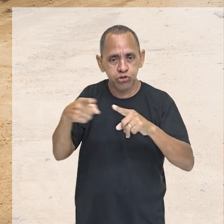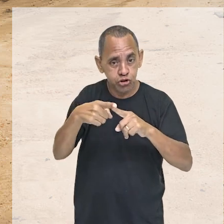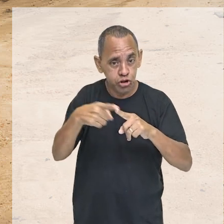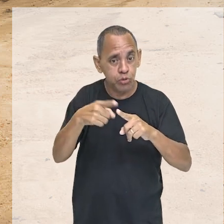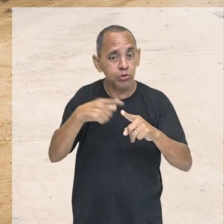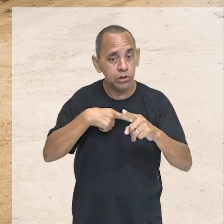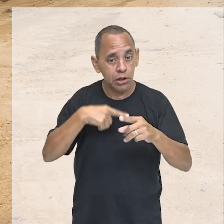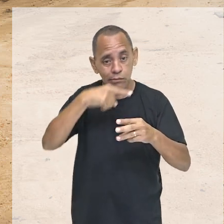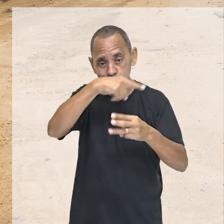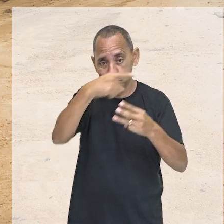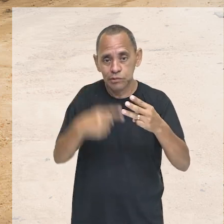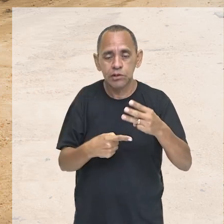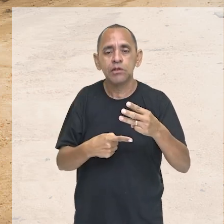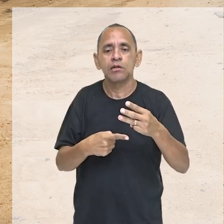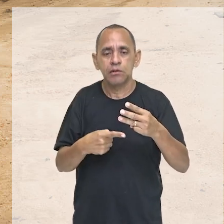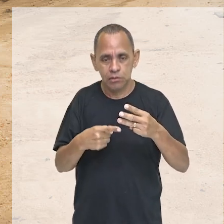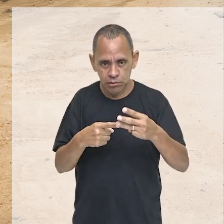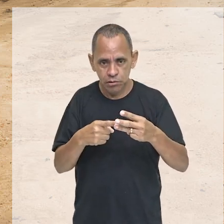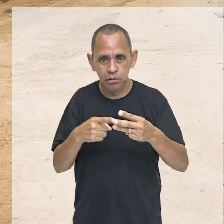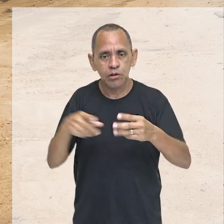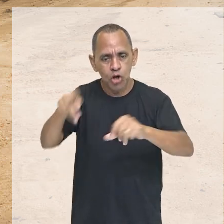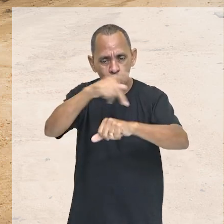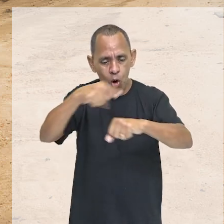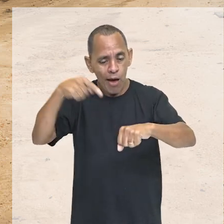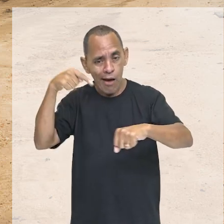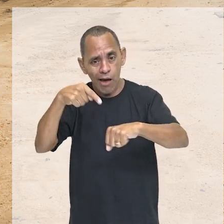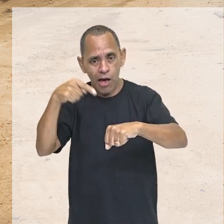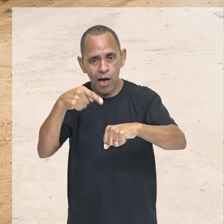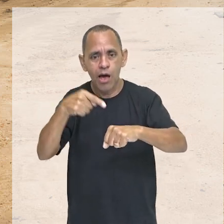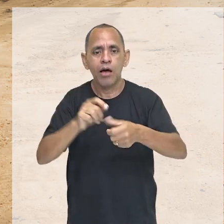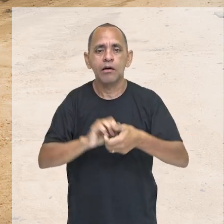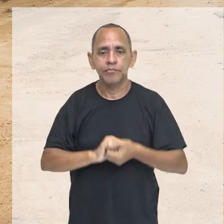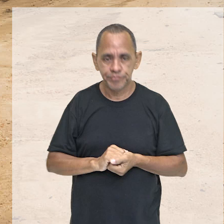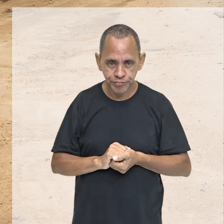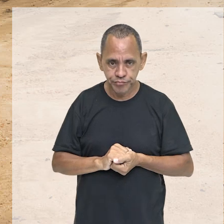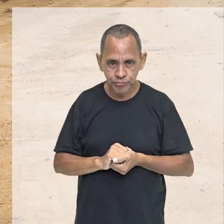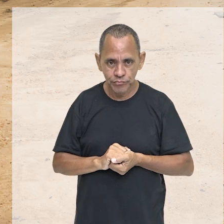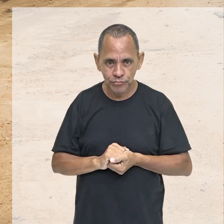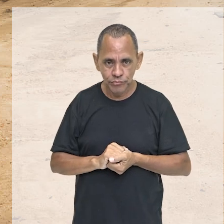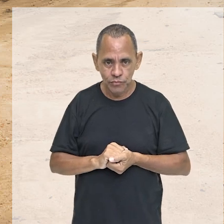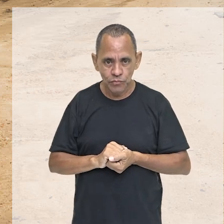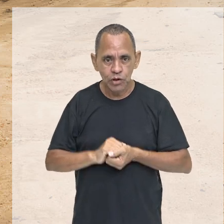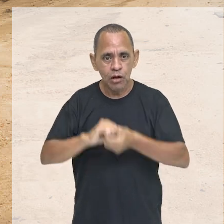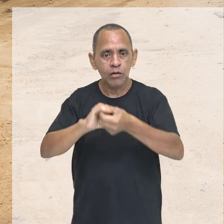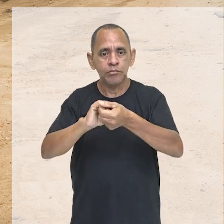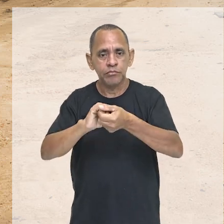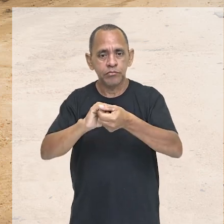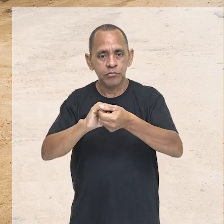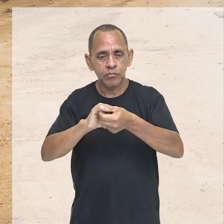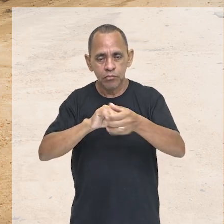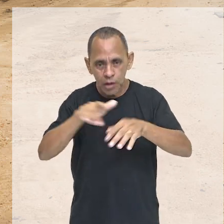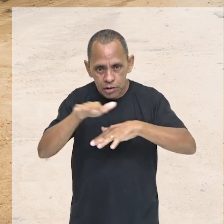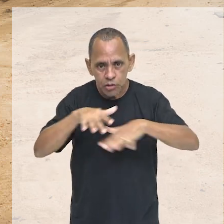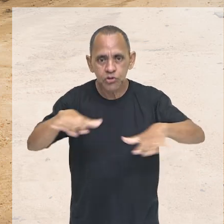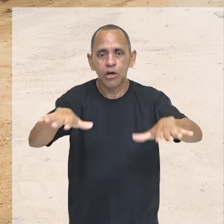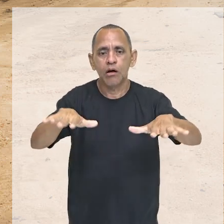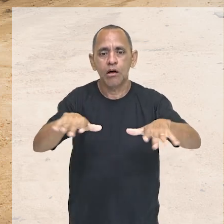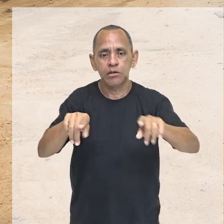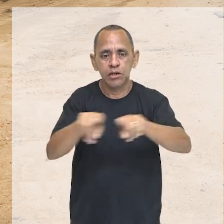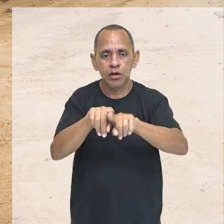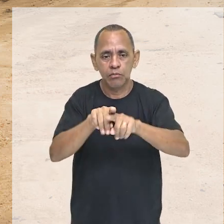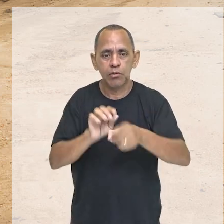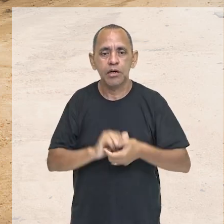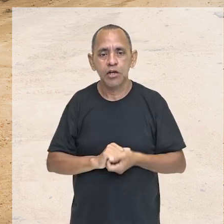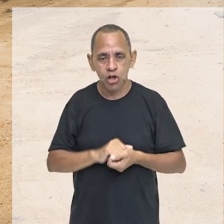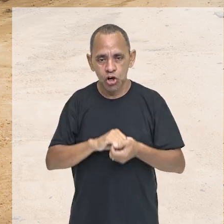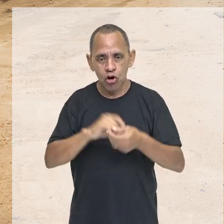a condução, a convecção e a irradiação. E quando eu vim para esta praia,